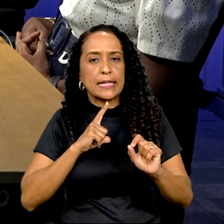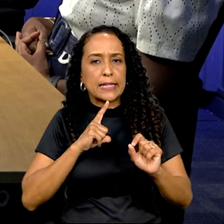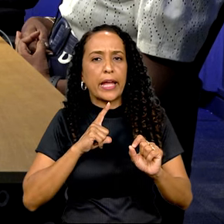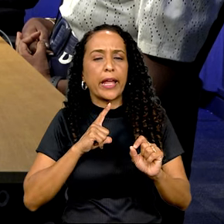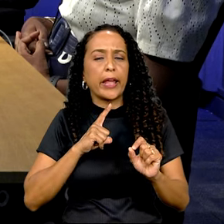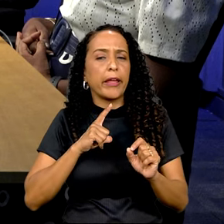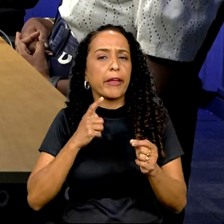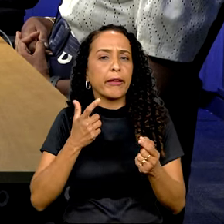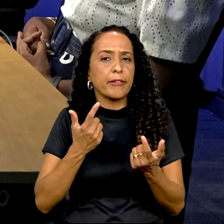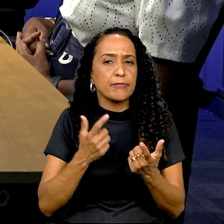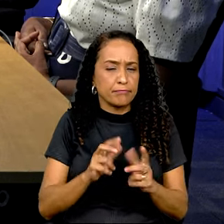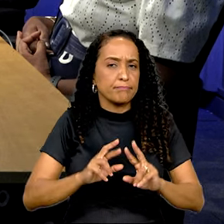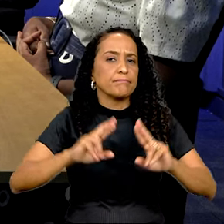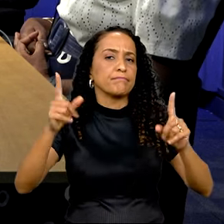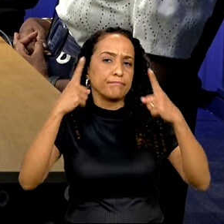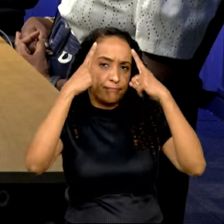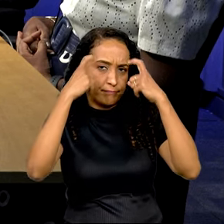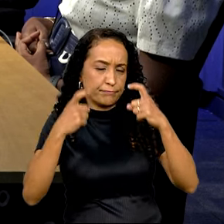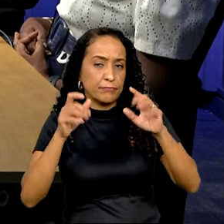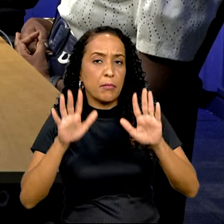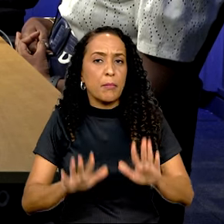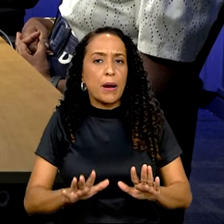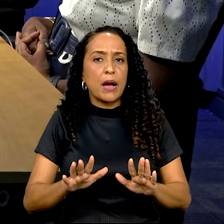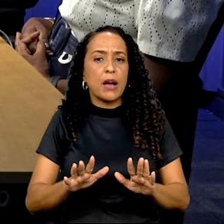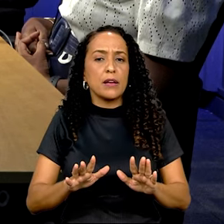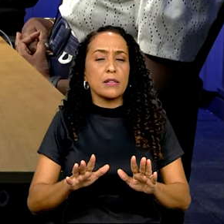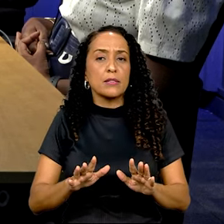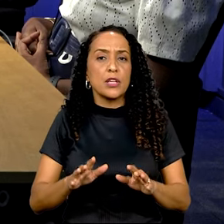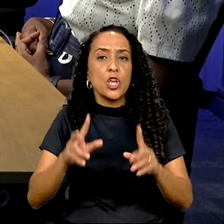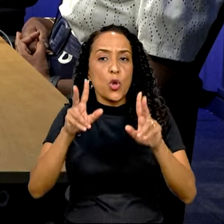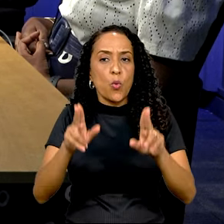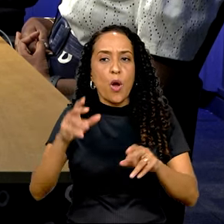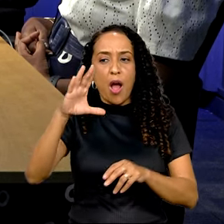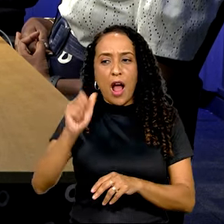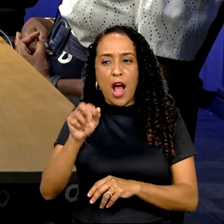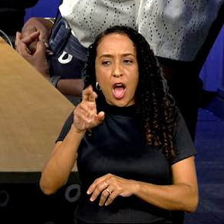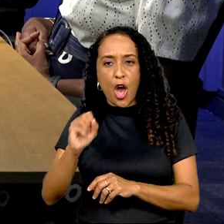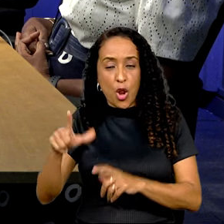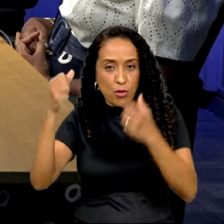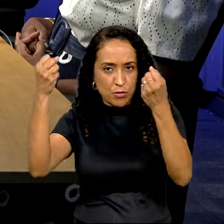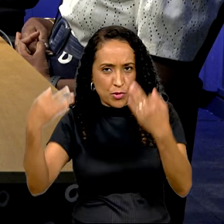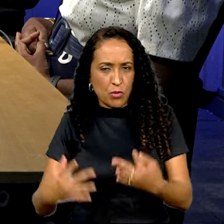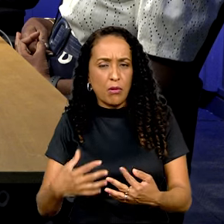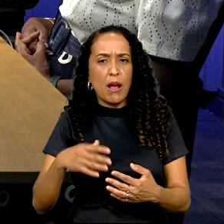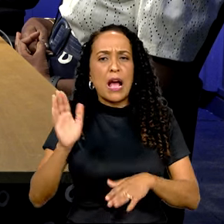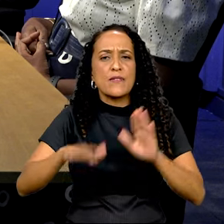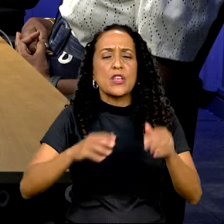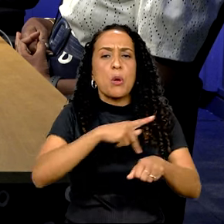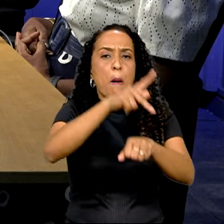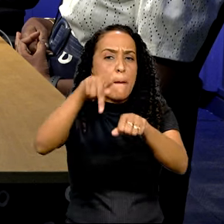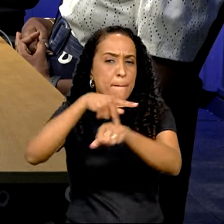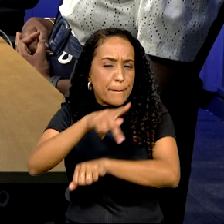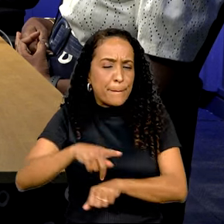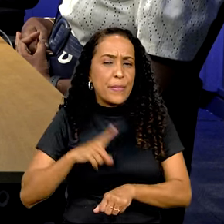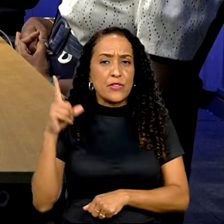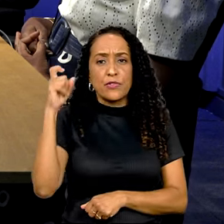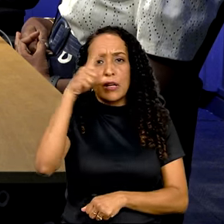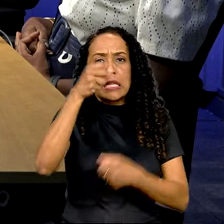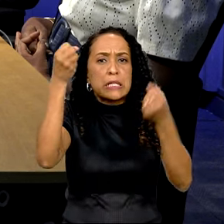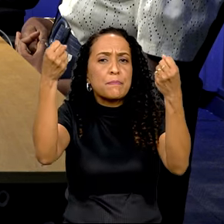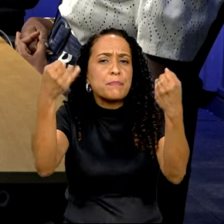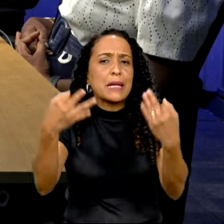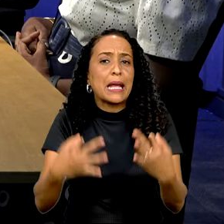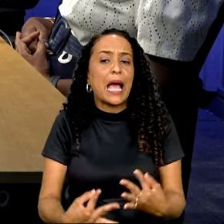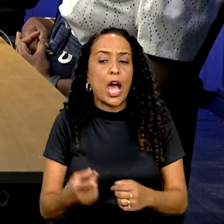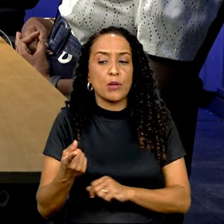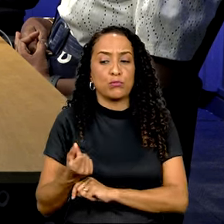há uma subnotificação da violência mas indo no ponto da Carol eu acho que muitas vezes os países têm dificuldade de